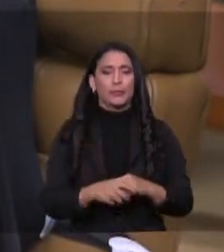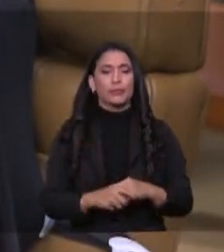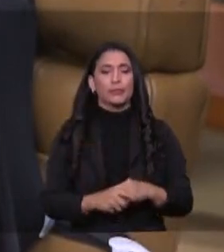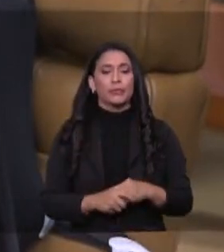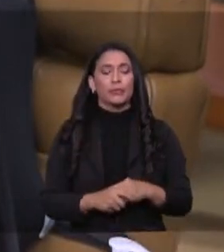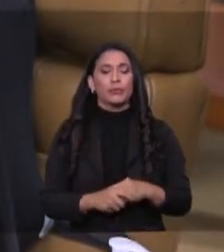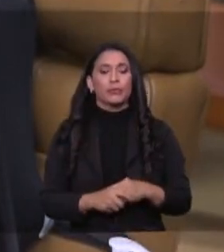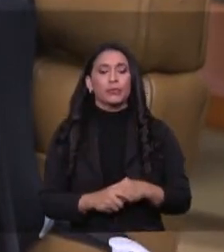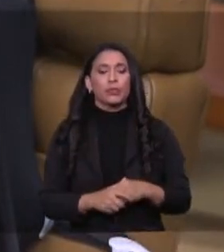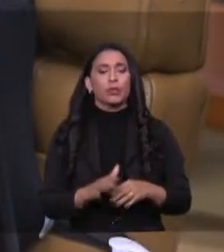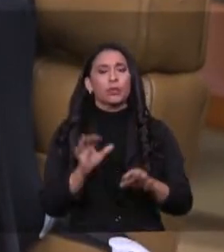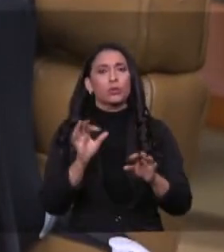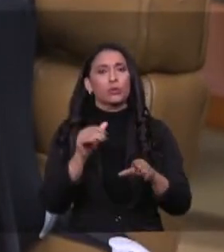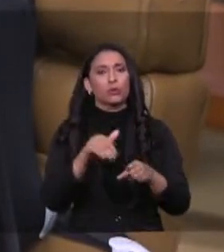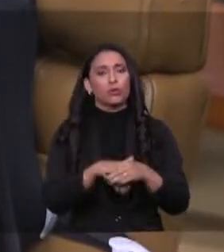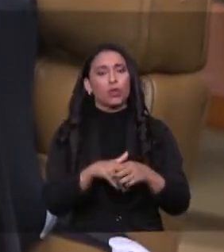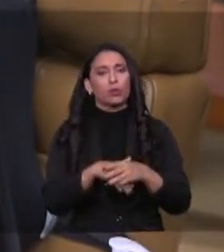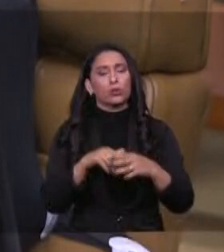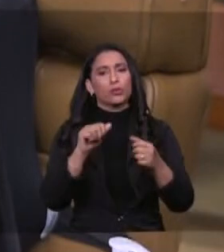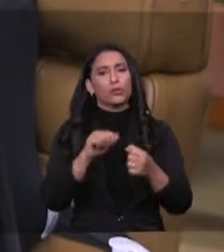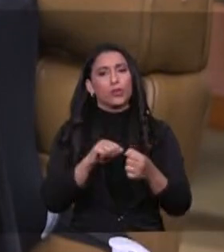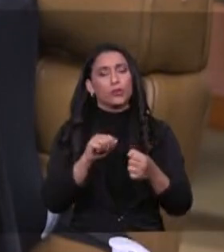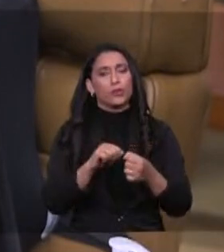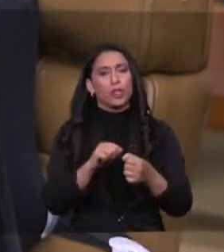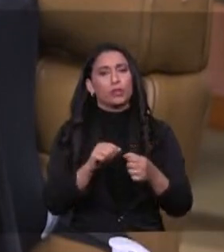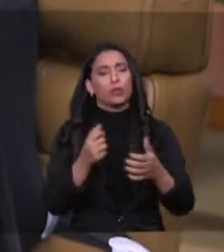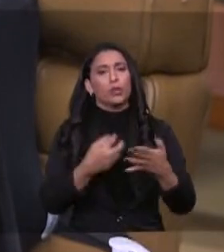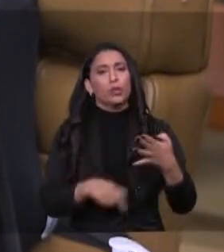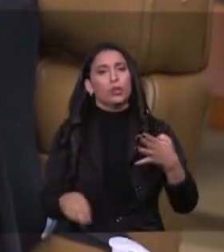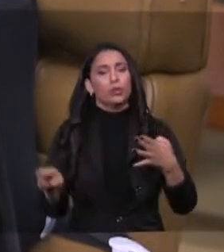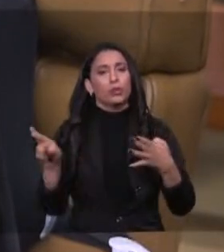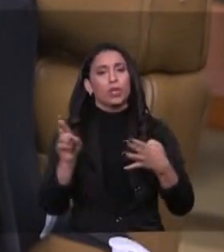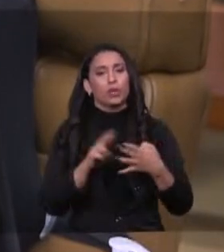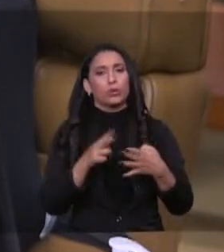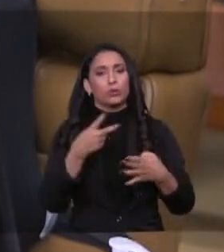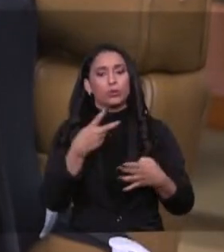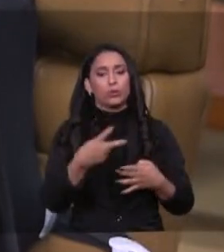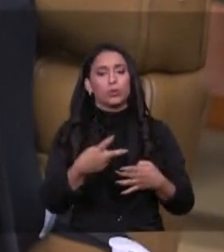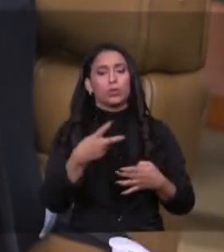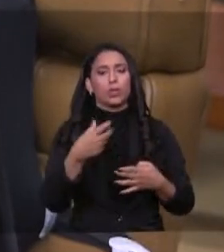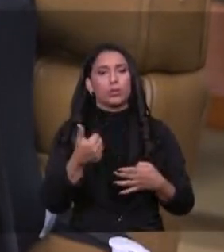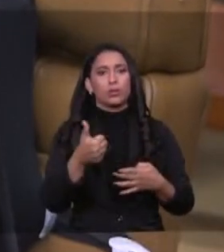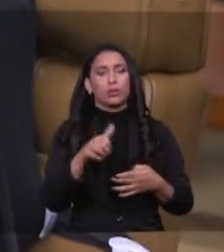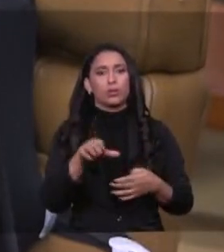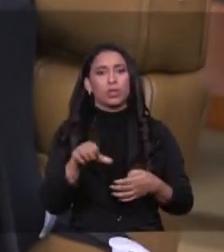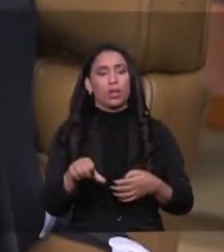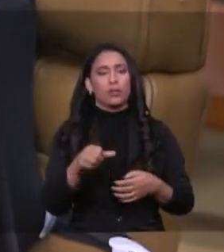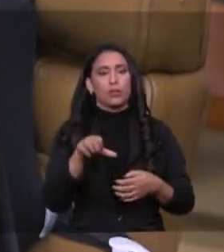no julgado e no seu voto proferido no recurso extraordinário